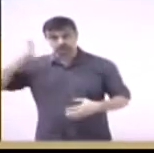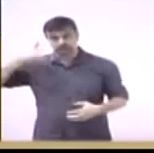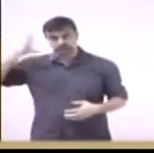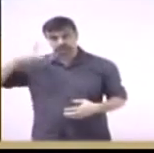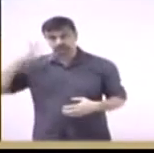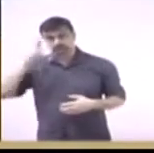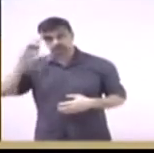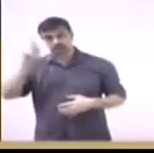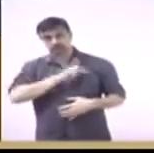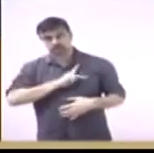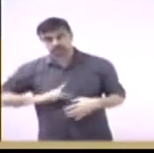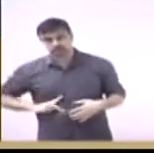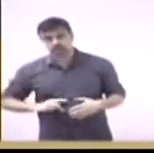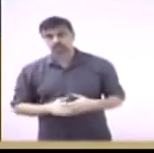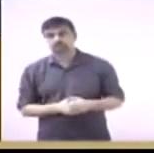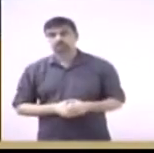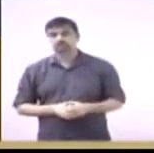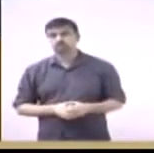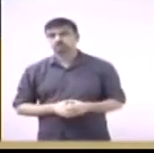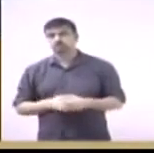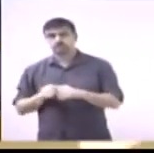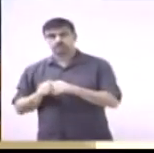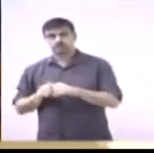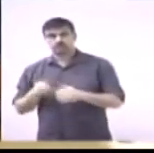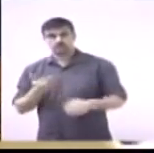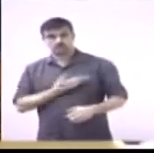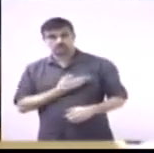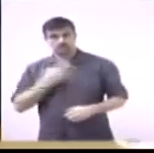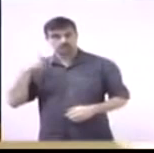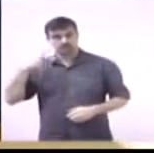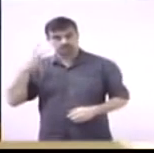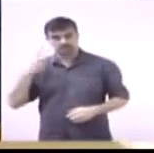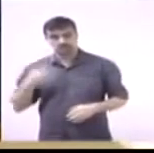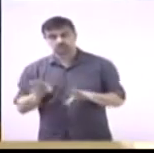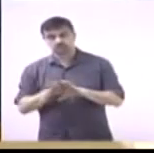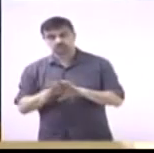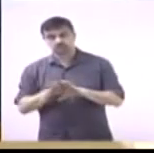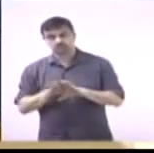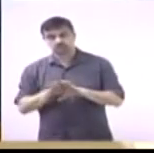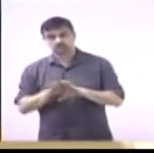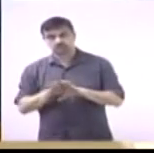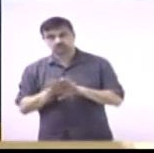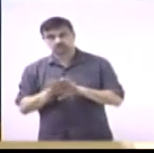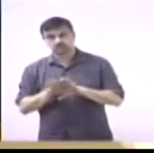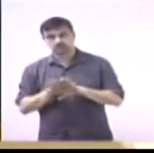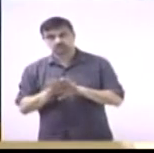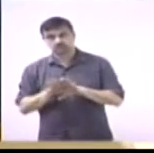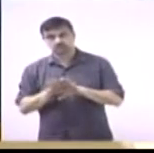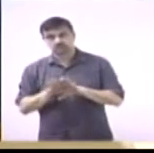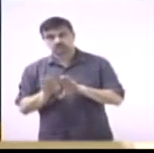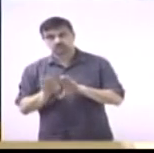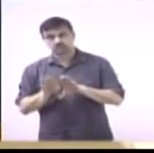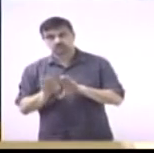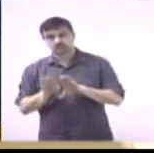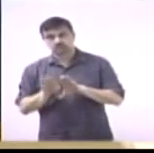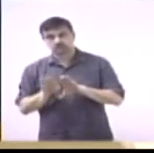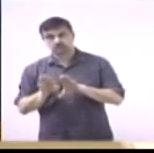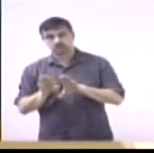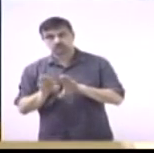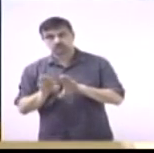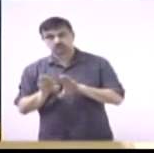Senhor presidente, nobres companheiros, vereadora, população ainda aqui presente,